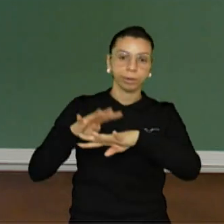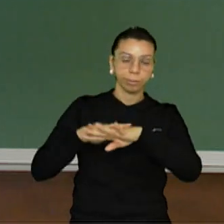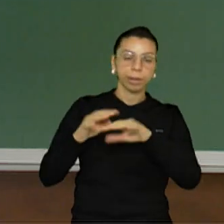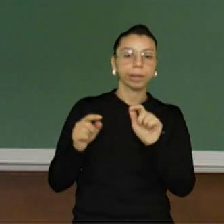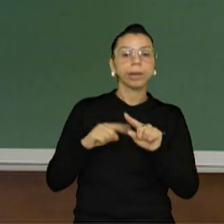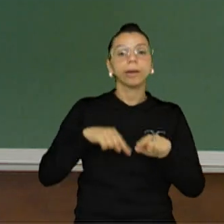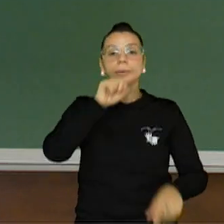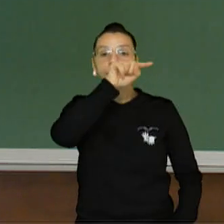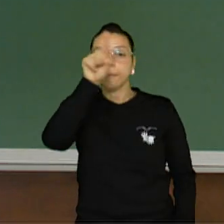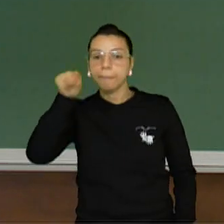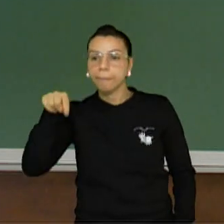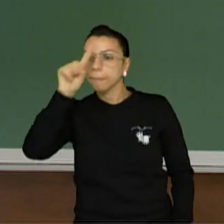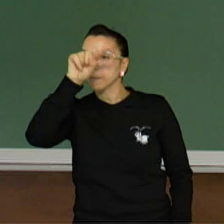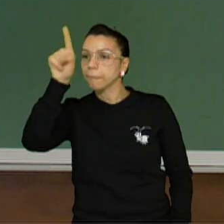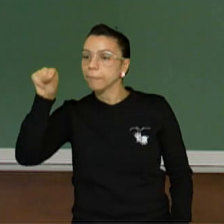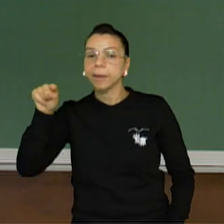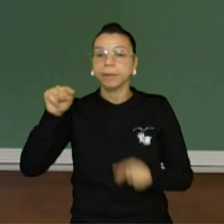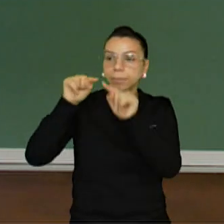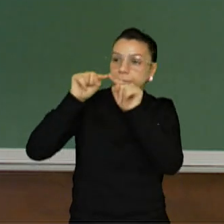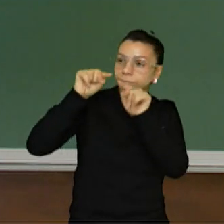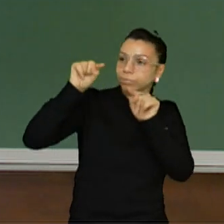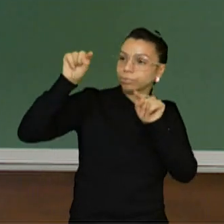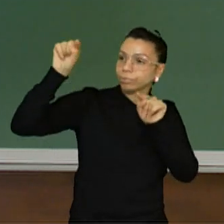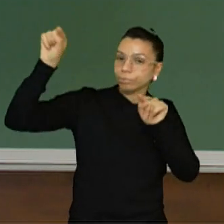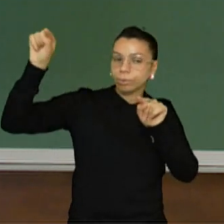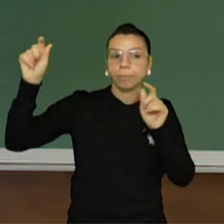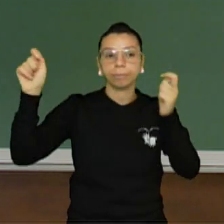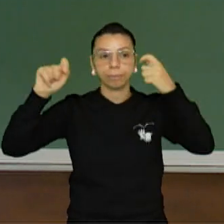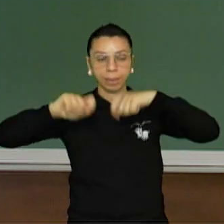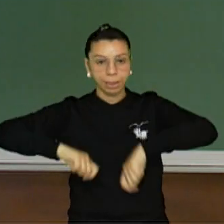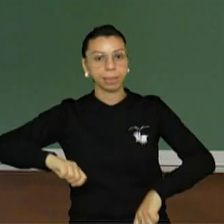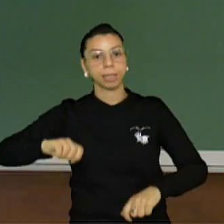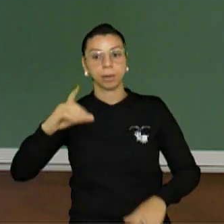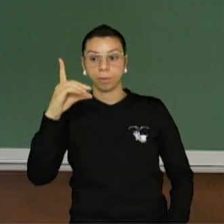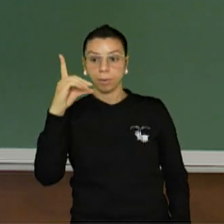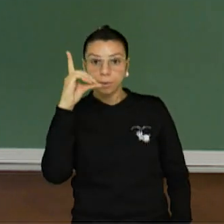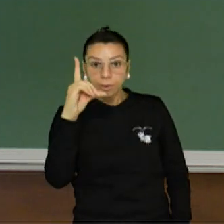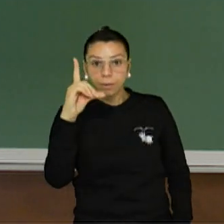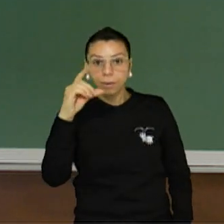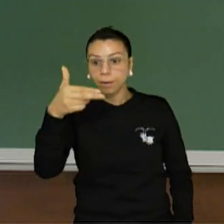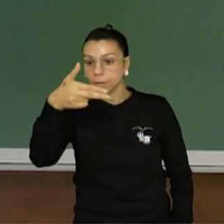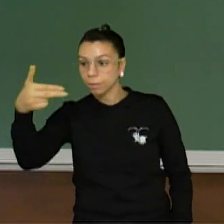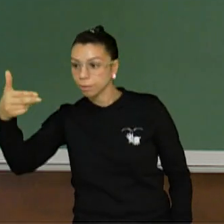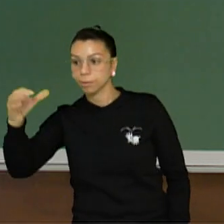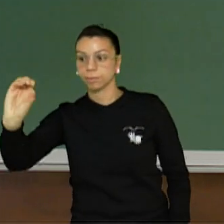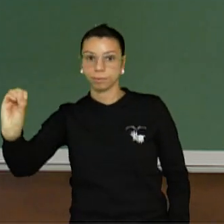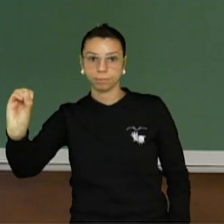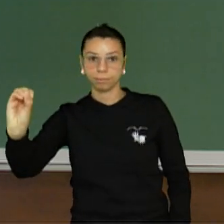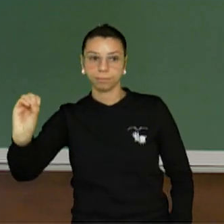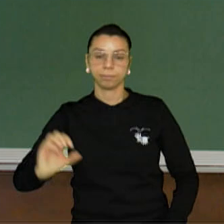alinhados. Olha só a condição, gente, o determinante tem que ser 0, o determinante tem que ser nulo.